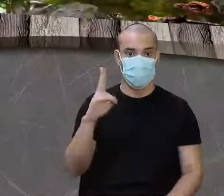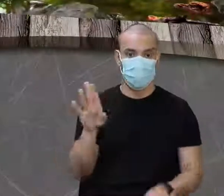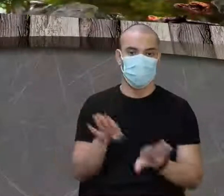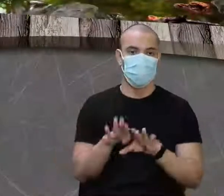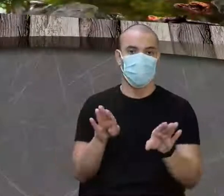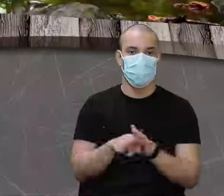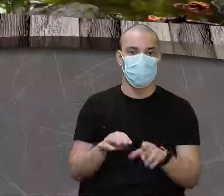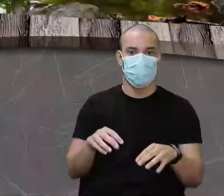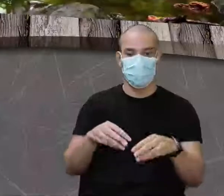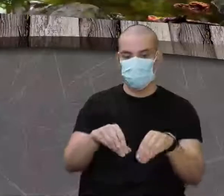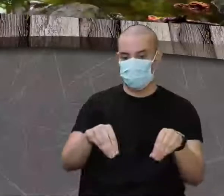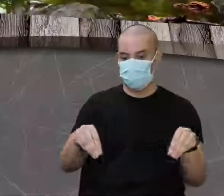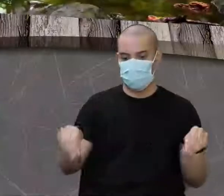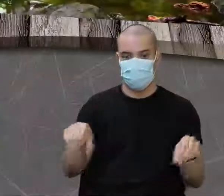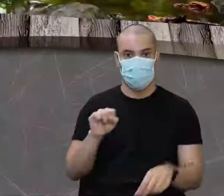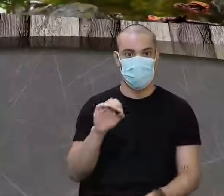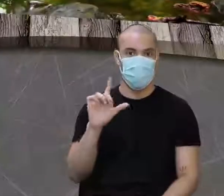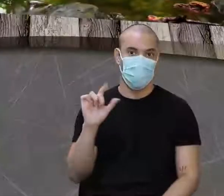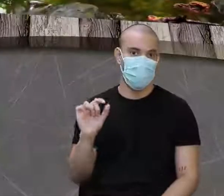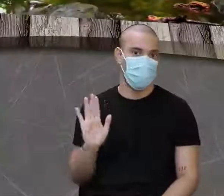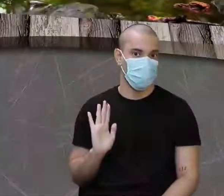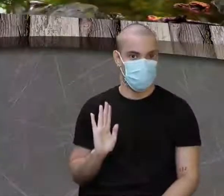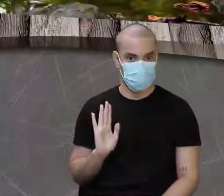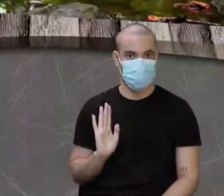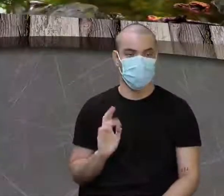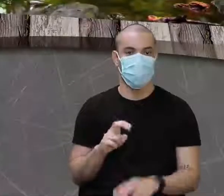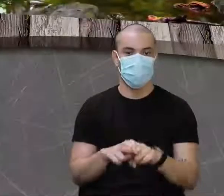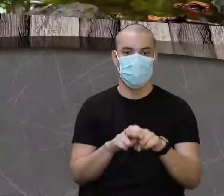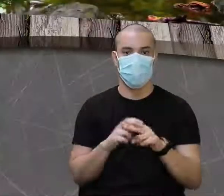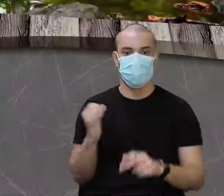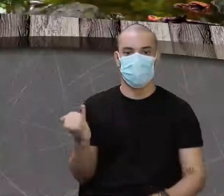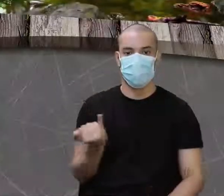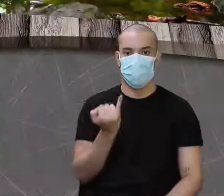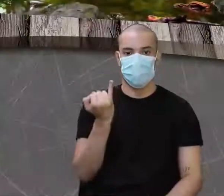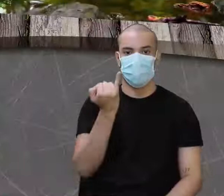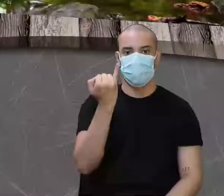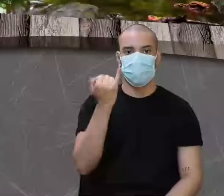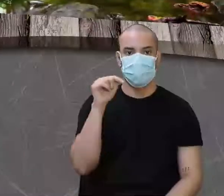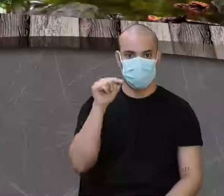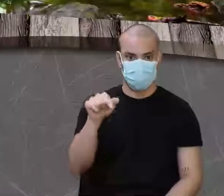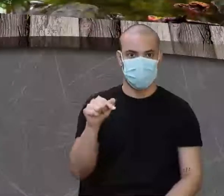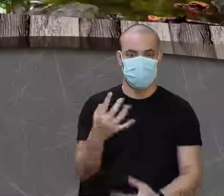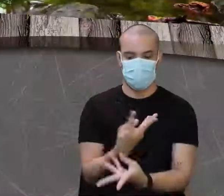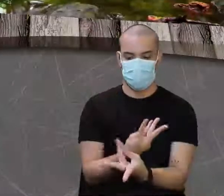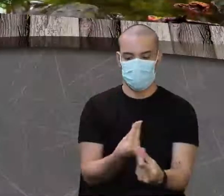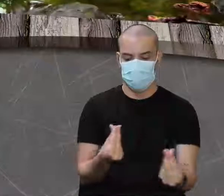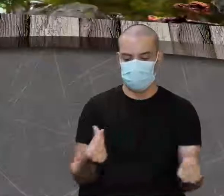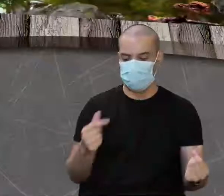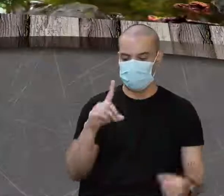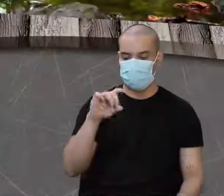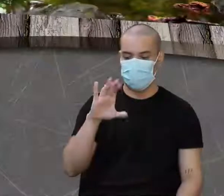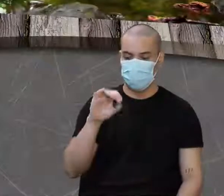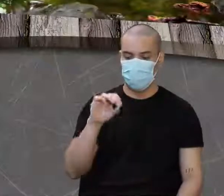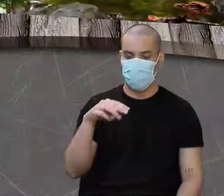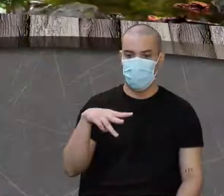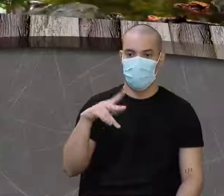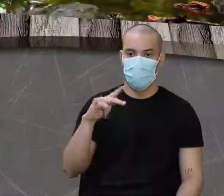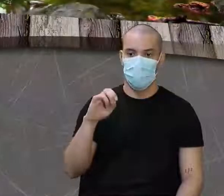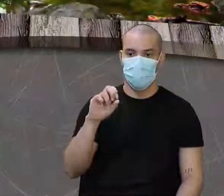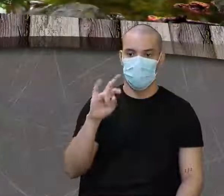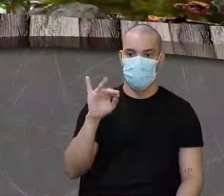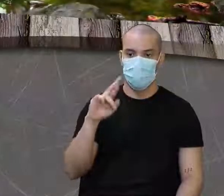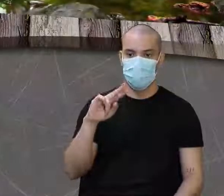ambiente terrestre, no solo. Então, a importância dos decompositores é a ação de devolução,